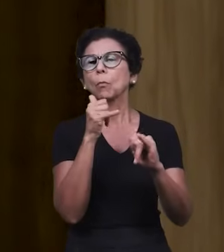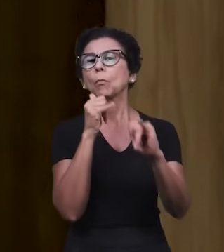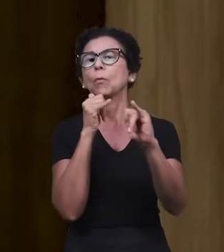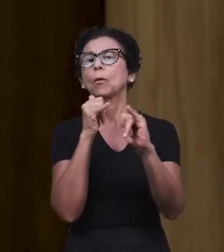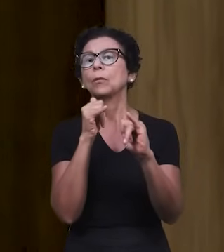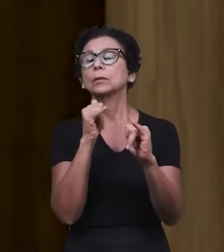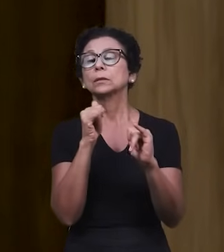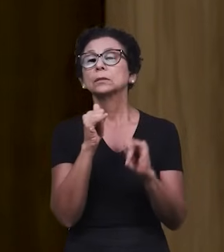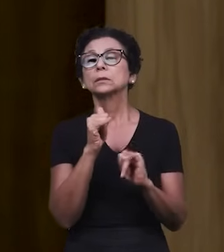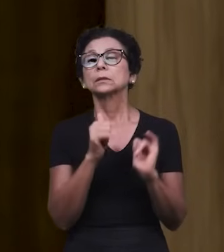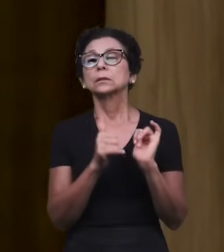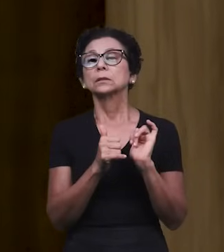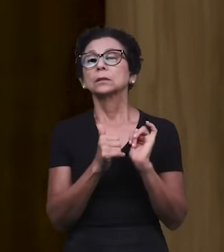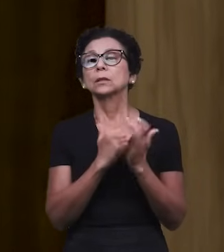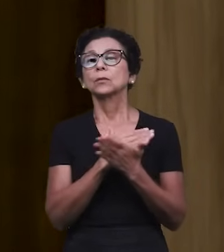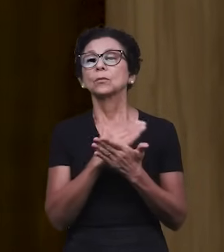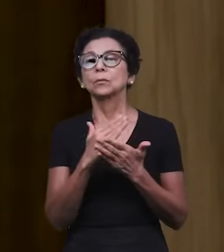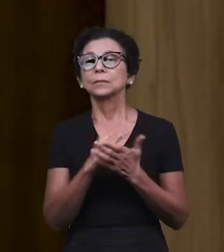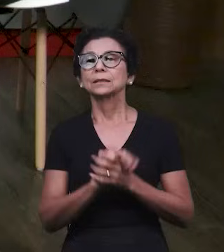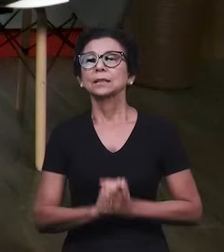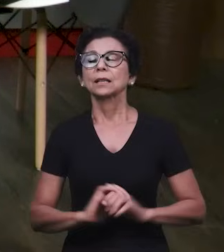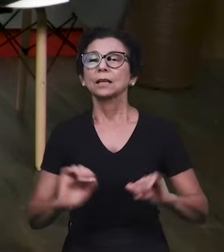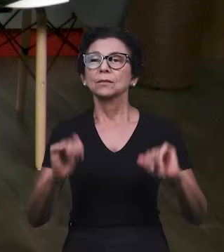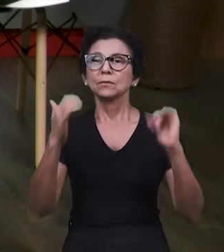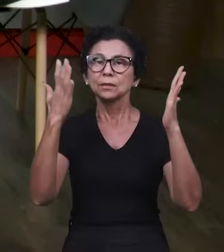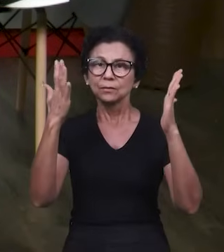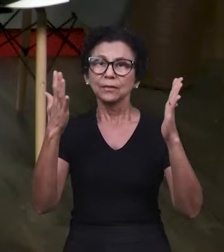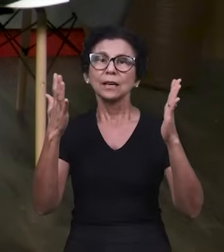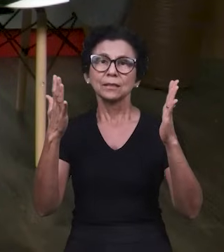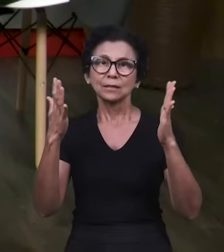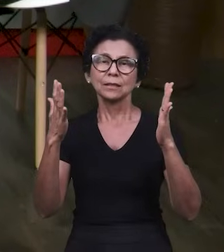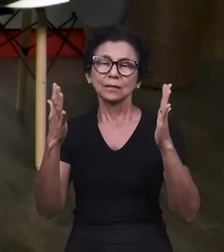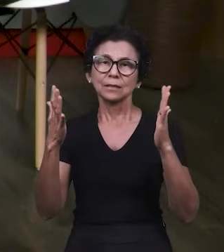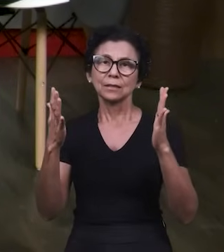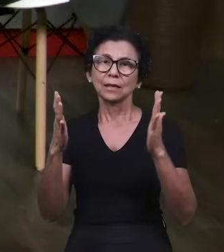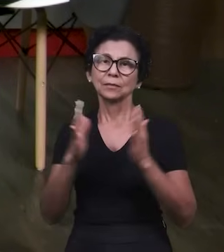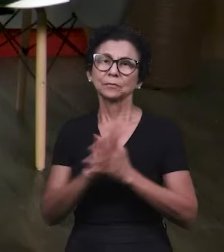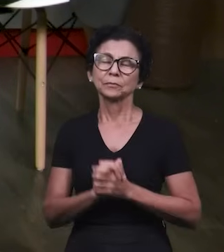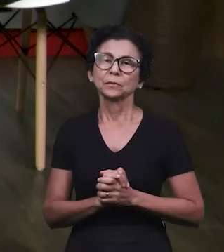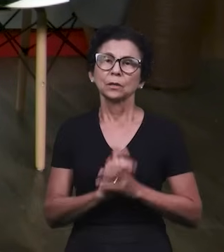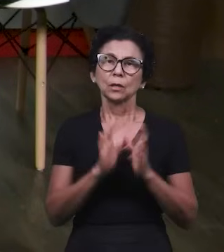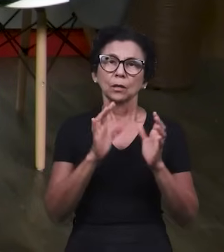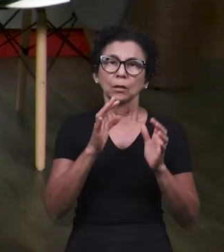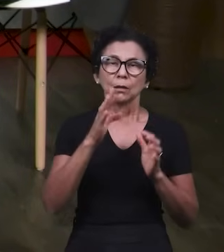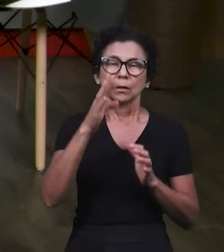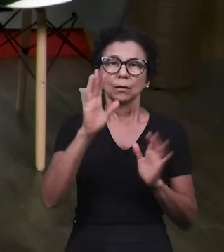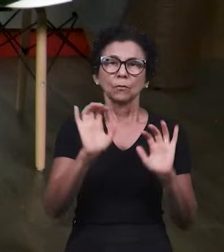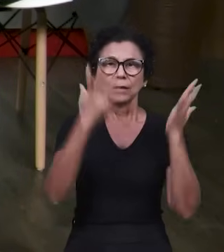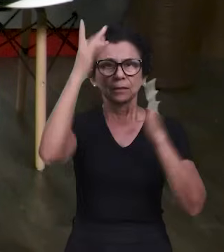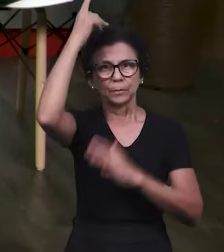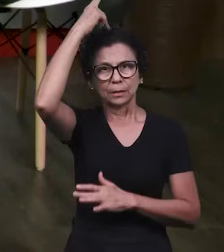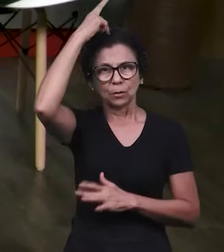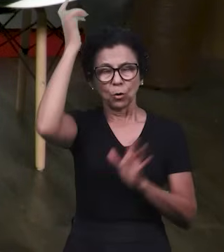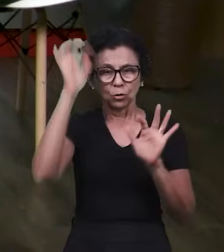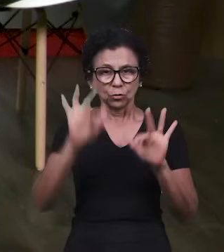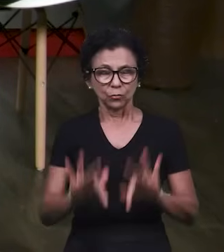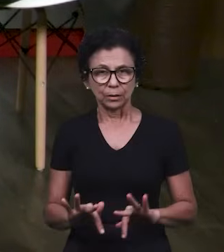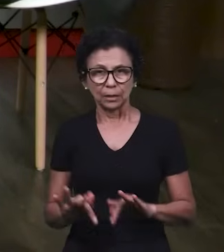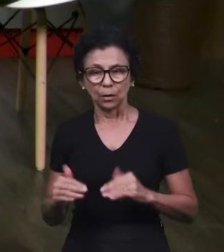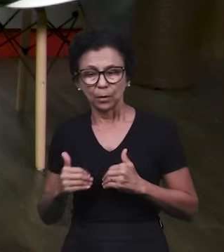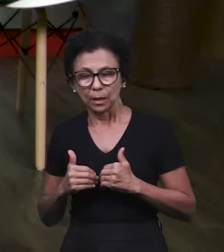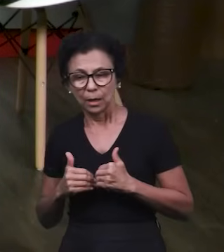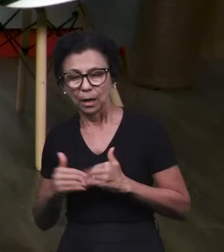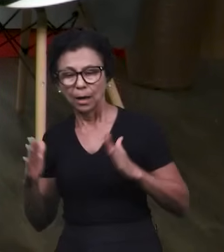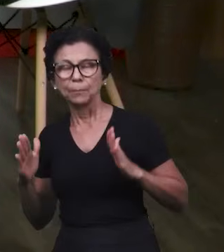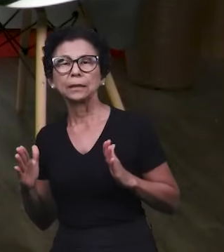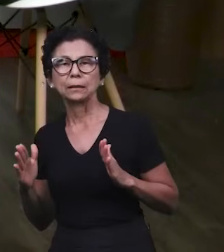iria iniciar a festa das trombetas, uhum, né? Já no final da festa de Pentecostes. Você poderia nos falar o